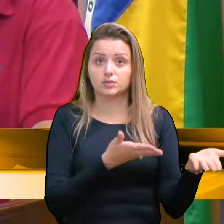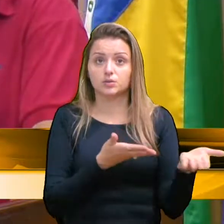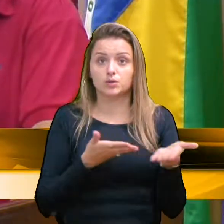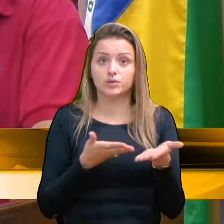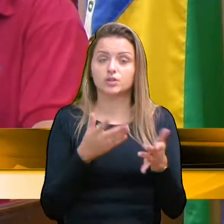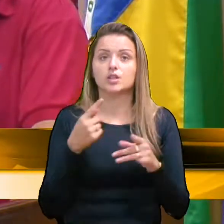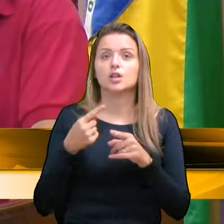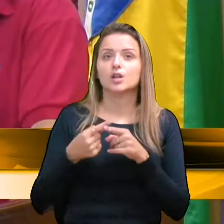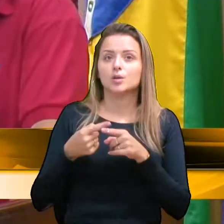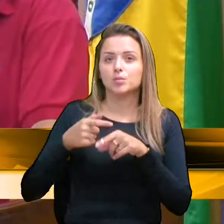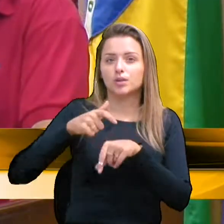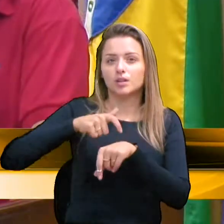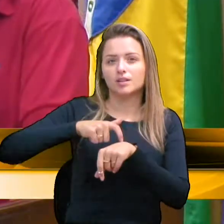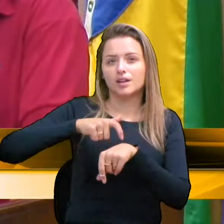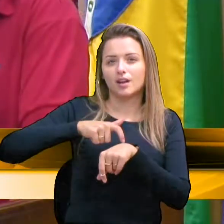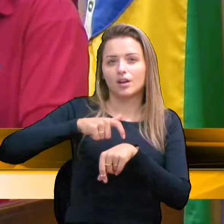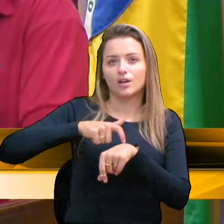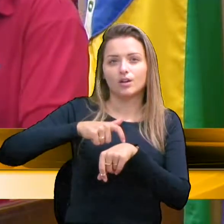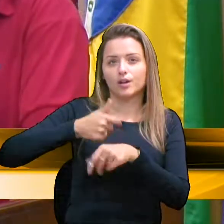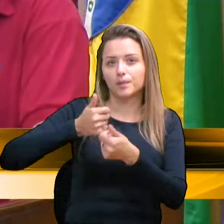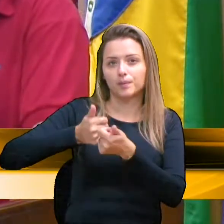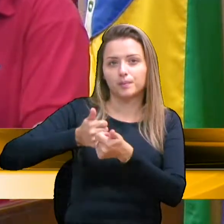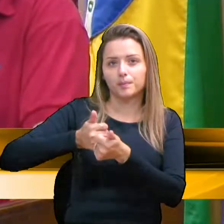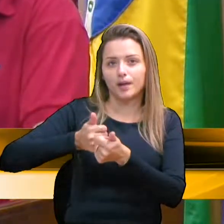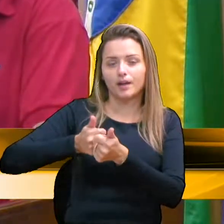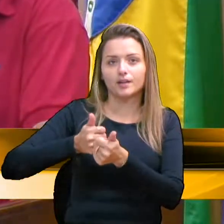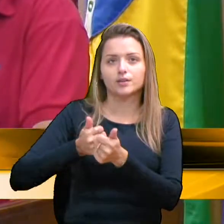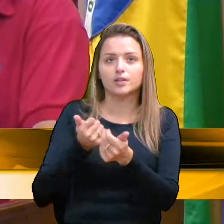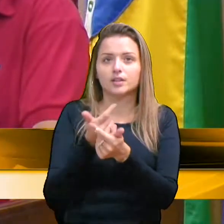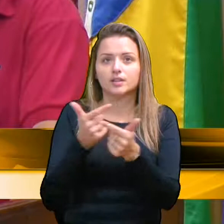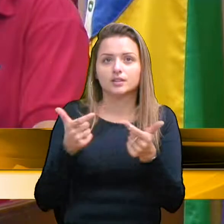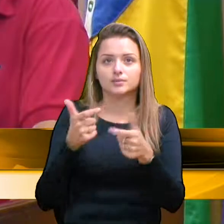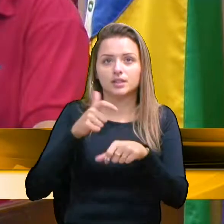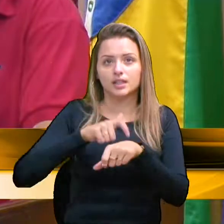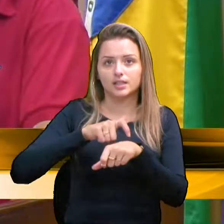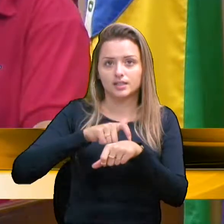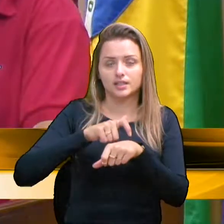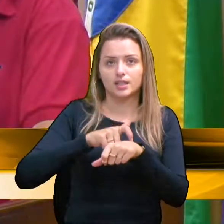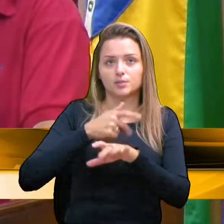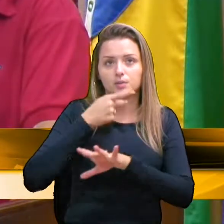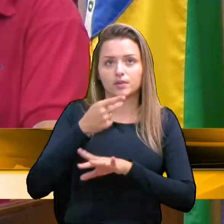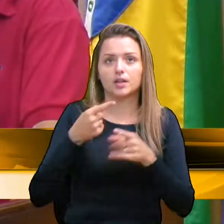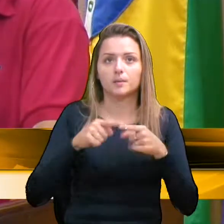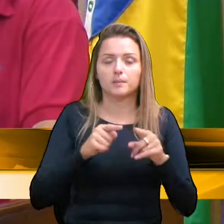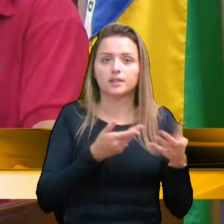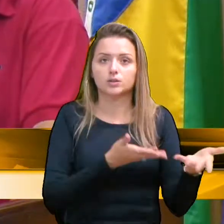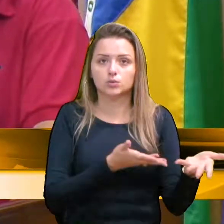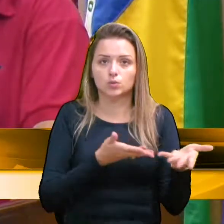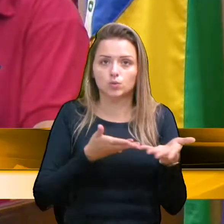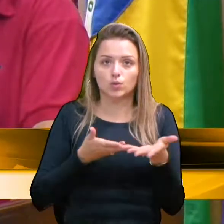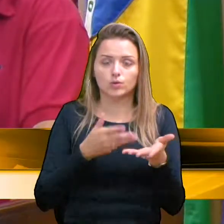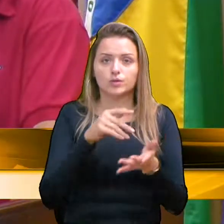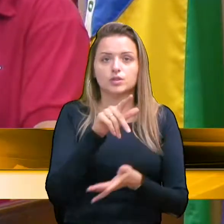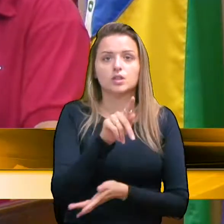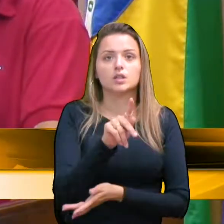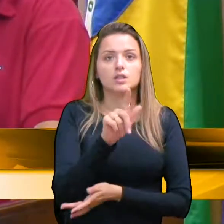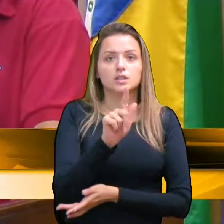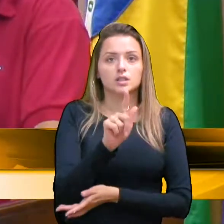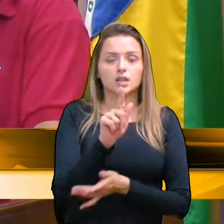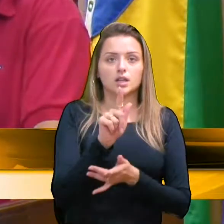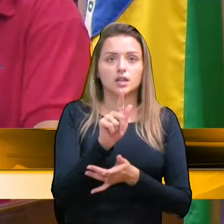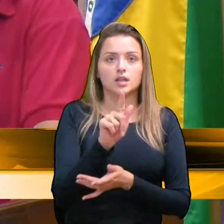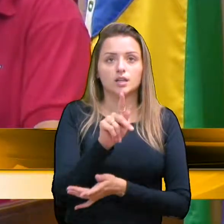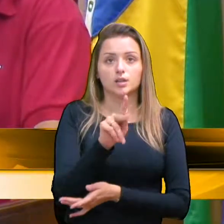muito em cima da hora. Talvez não tenha espaço para eles falar, mas mesmo assim o convite à PGM fica aqui de uma forma oficial e